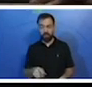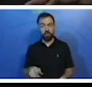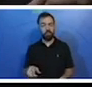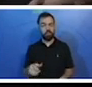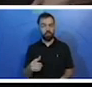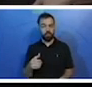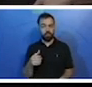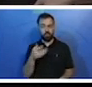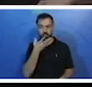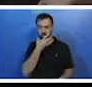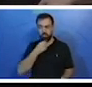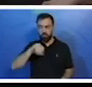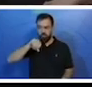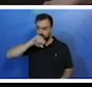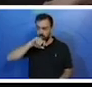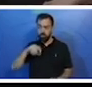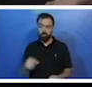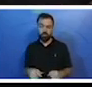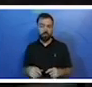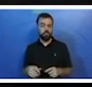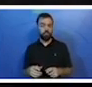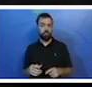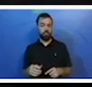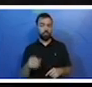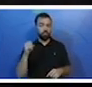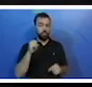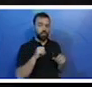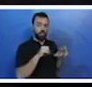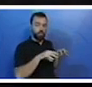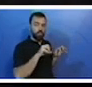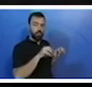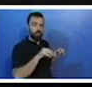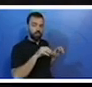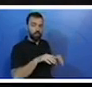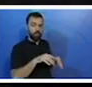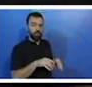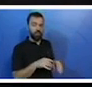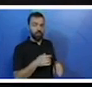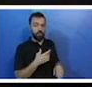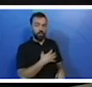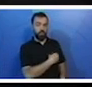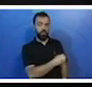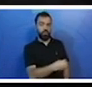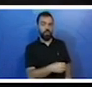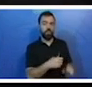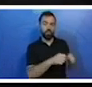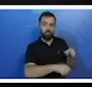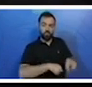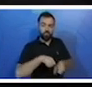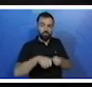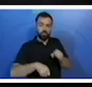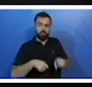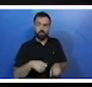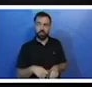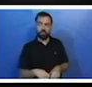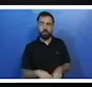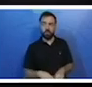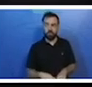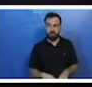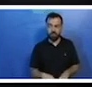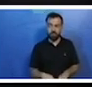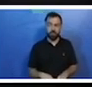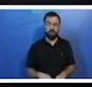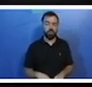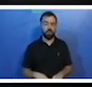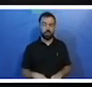pai ensinando o filho a andar de bicicleta. Se vocês pararem para analisar, né, a maioria de nós aprendeu a andar de bicicleta com